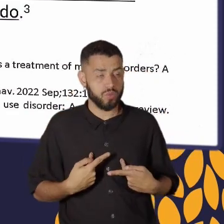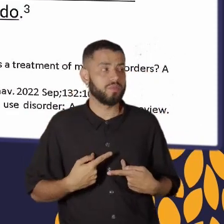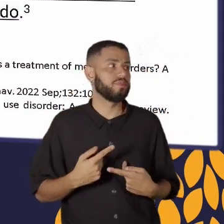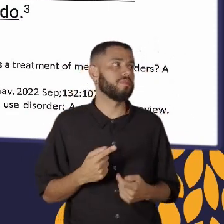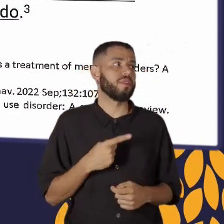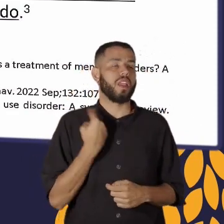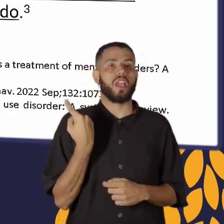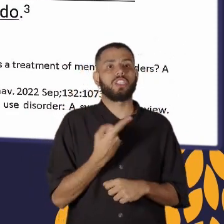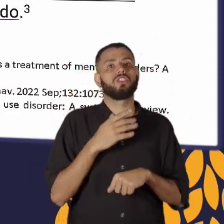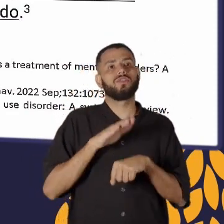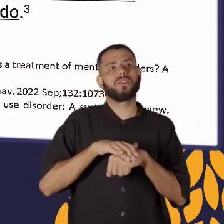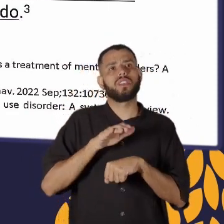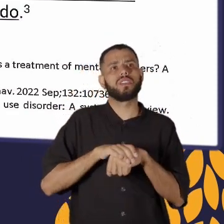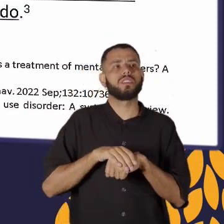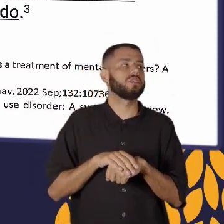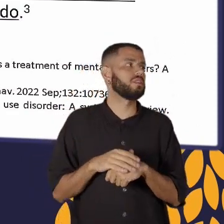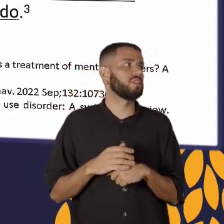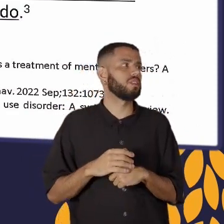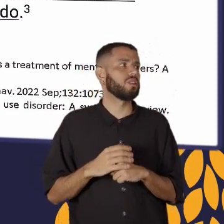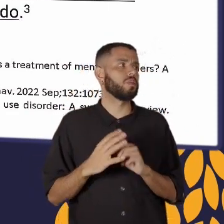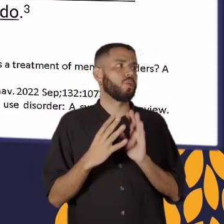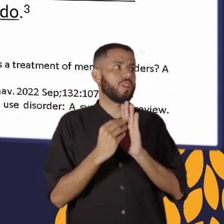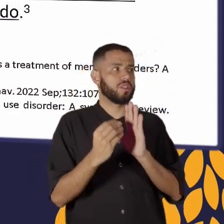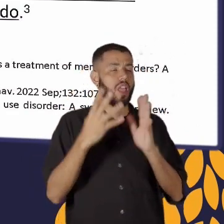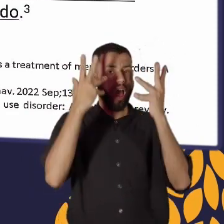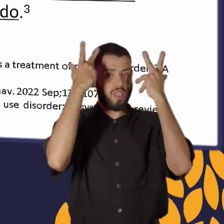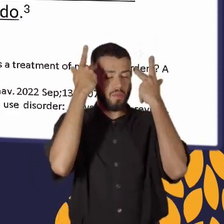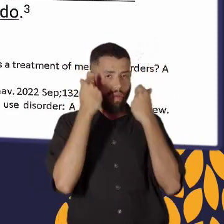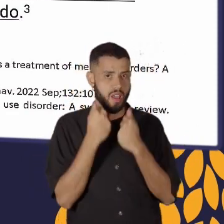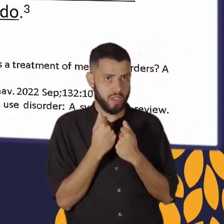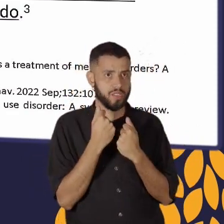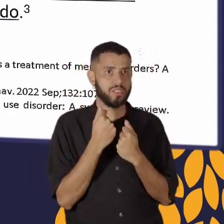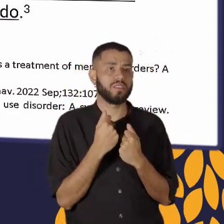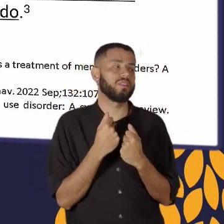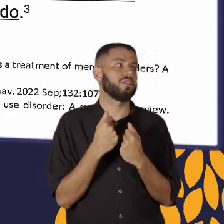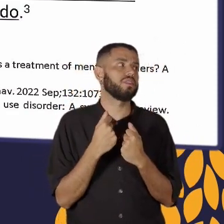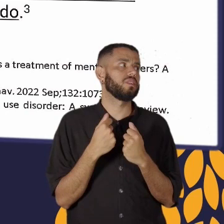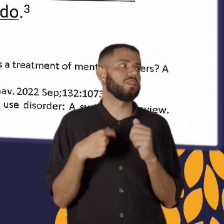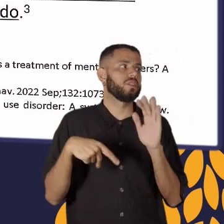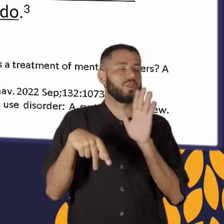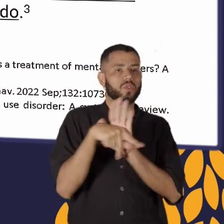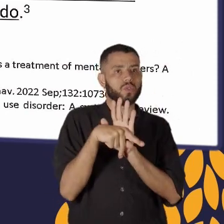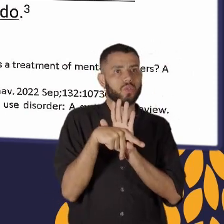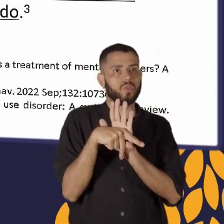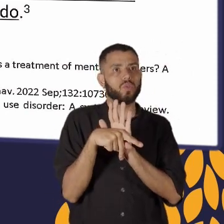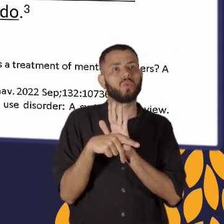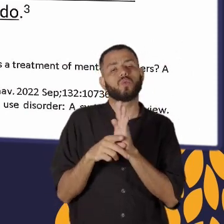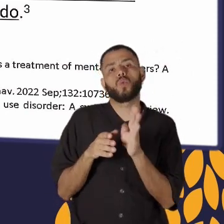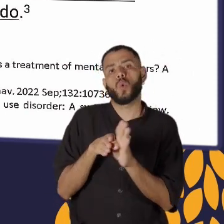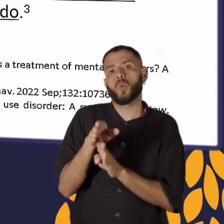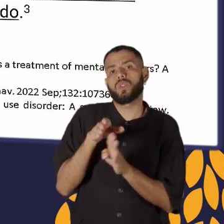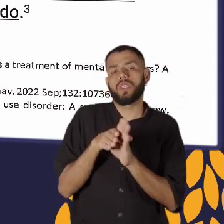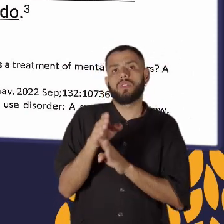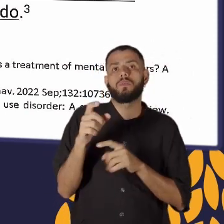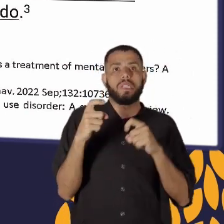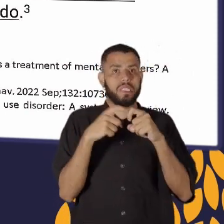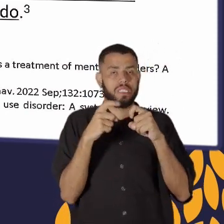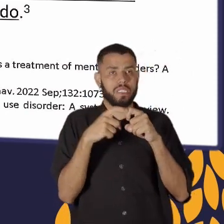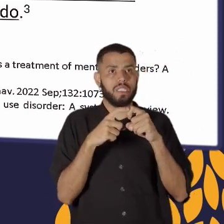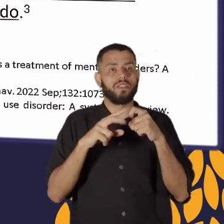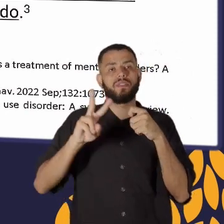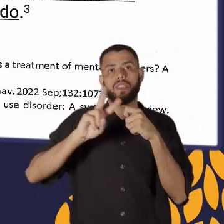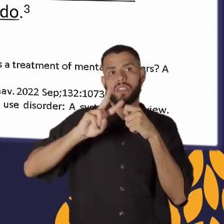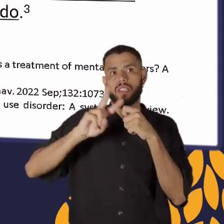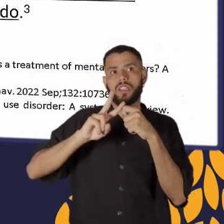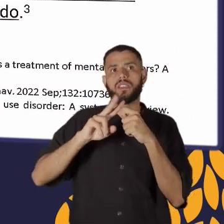revisão sistemática em modelos animais, caros do Conselho de Medicina Veterinária. A gente